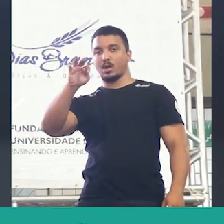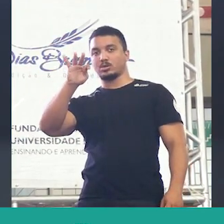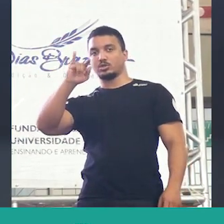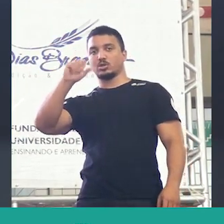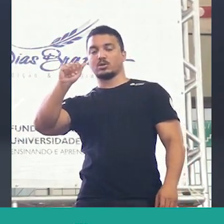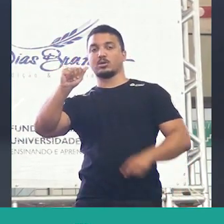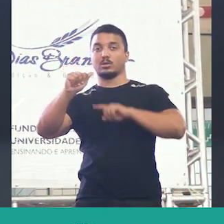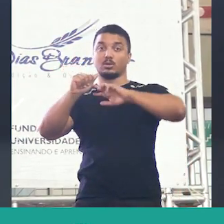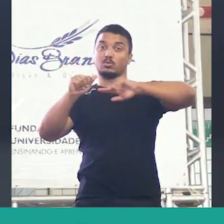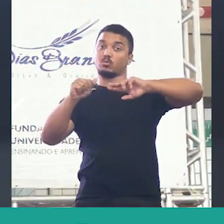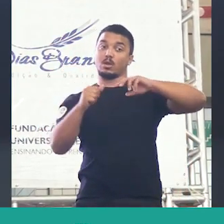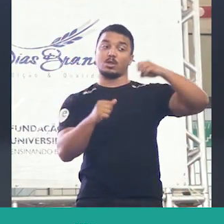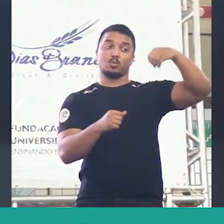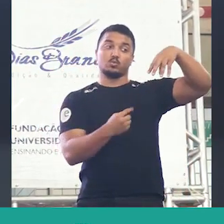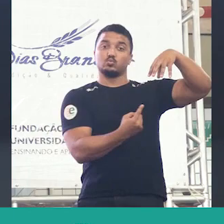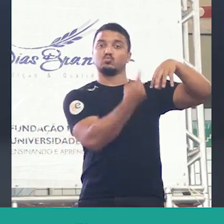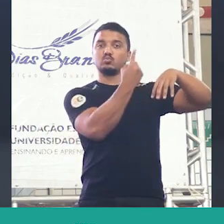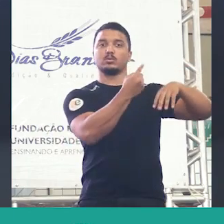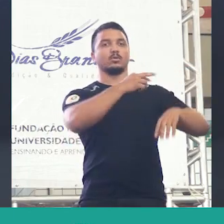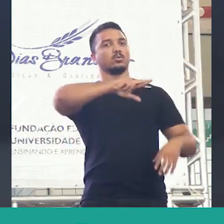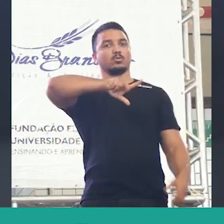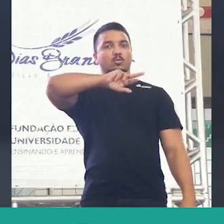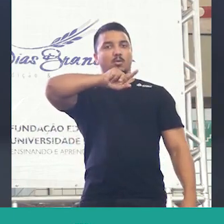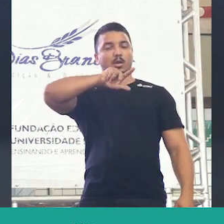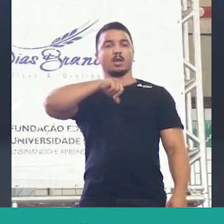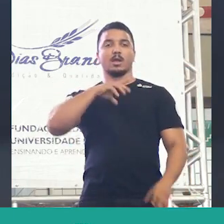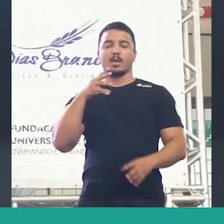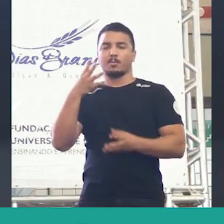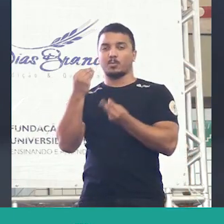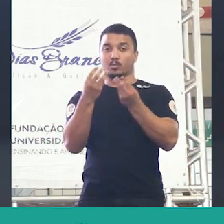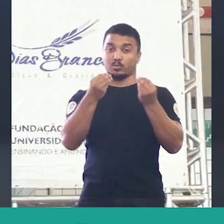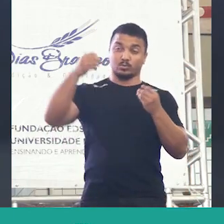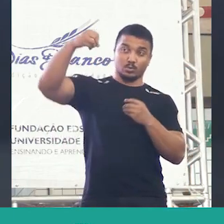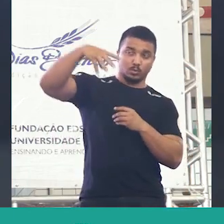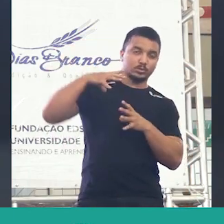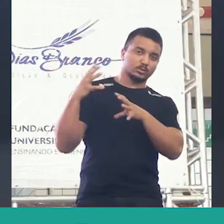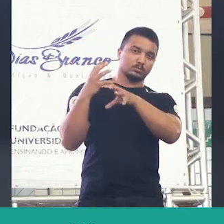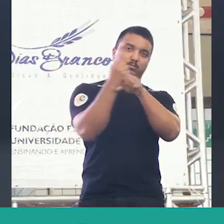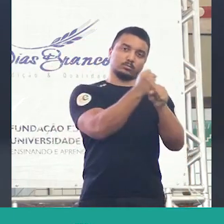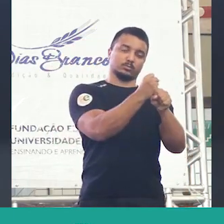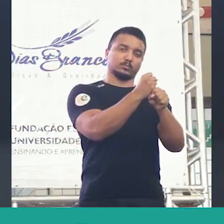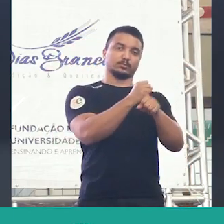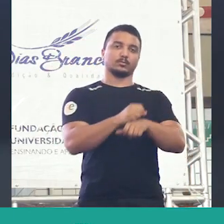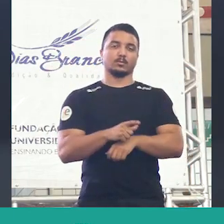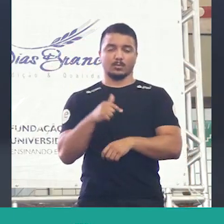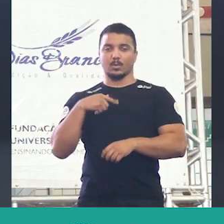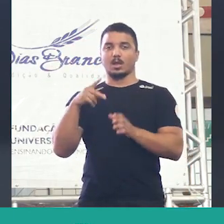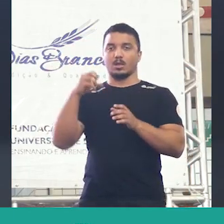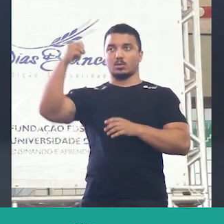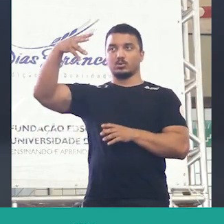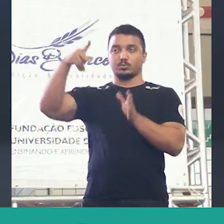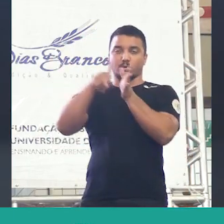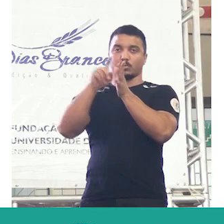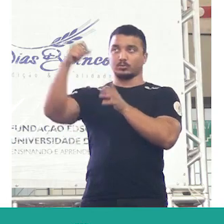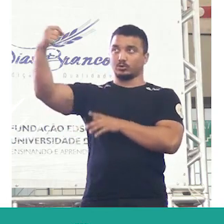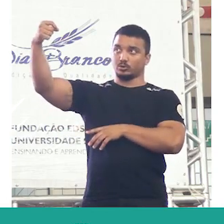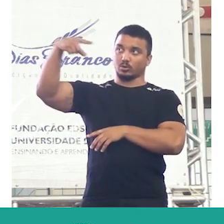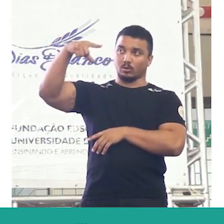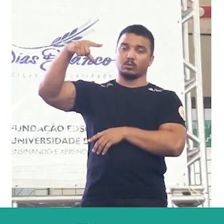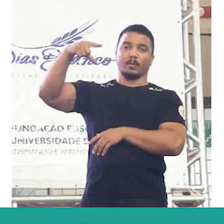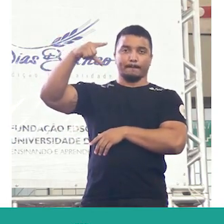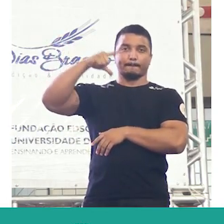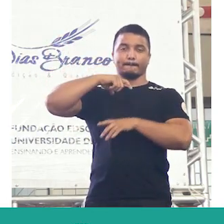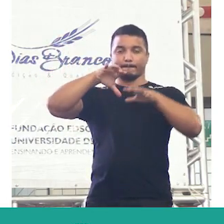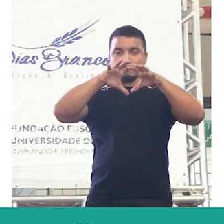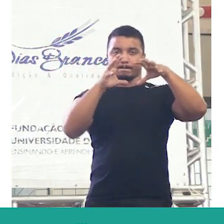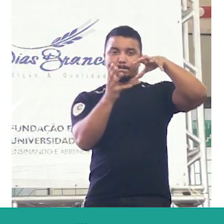Porque ela não é uma luz. Junções de várias luzes. Ok? Vamos lá. A luz do sol, quando ela passa dentro